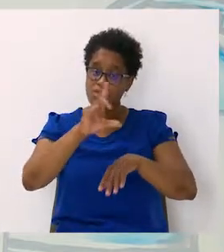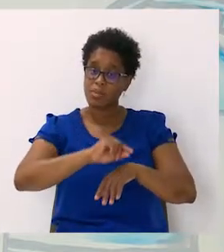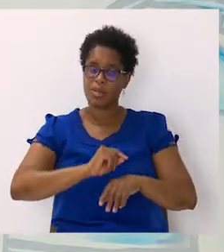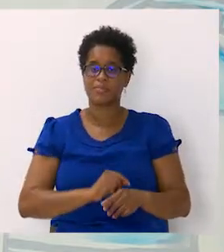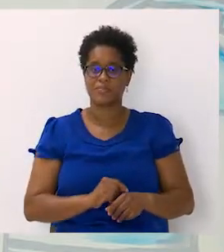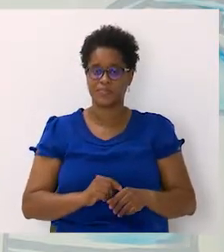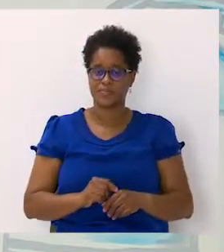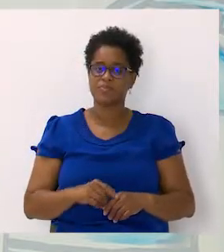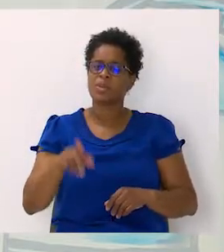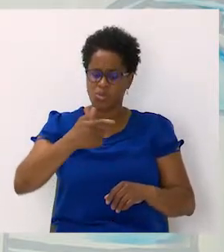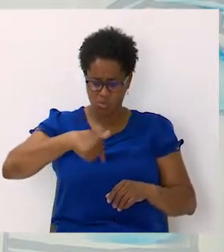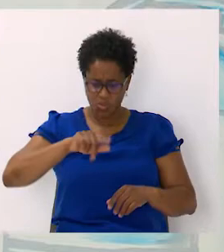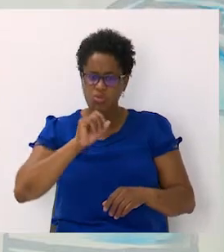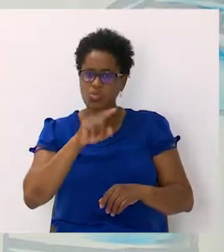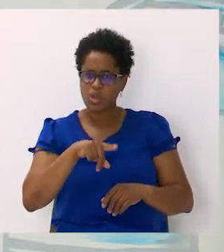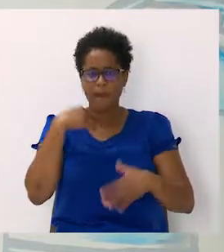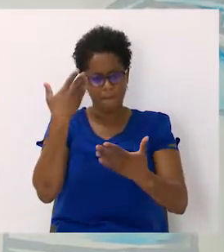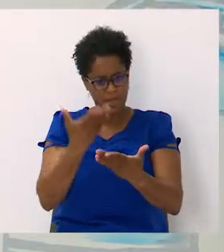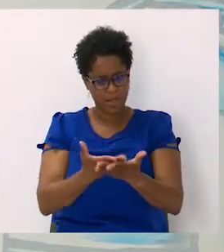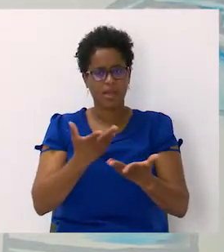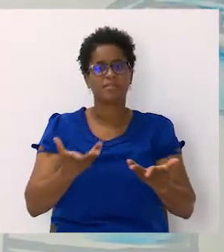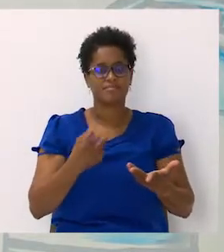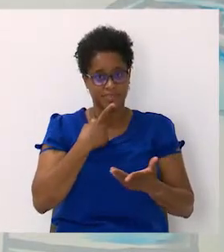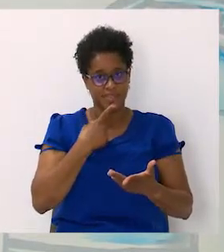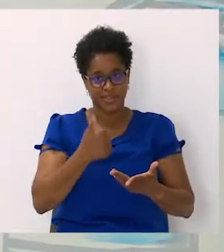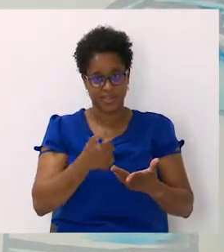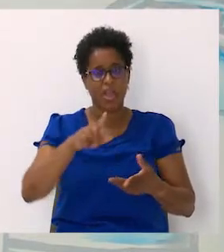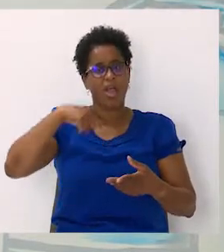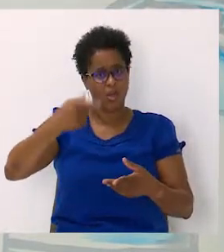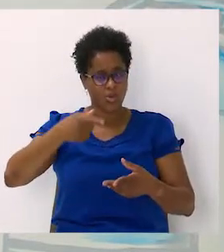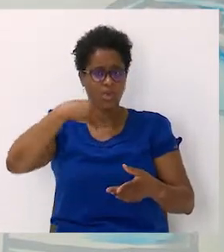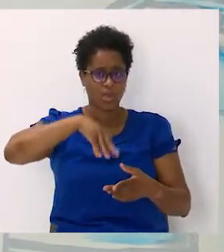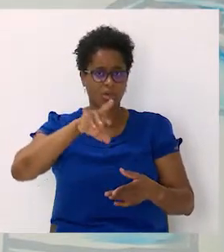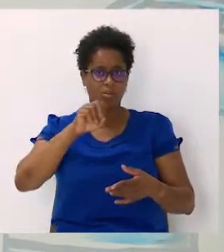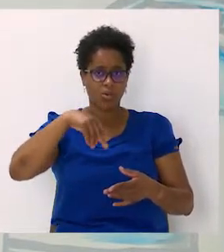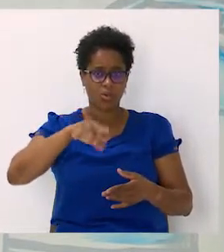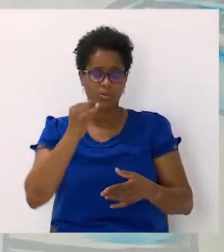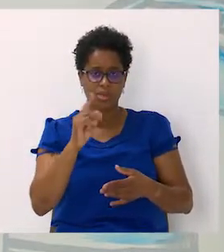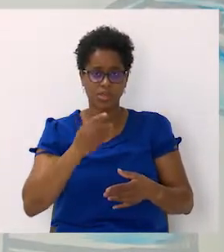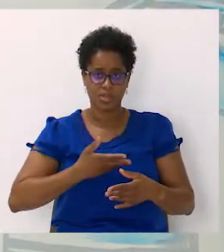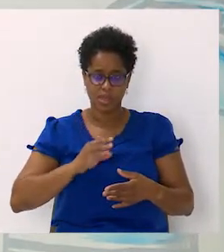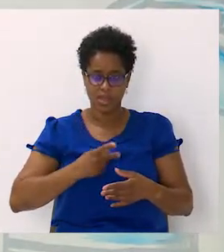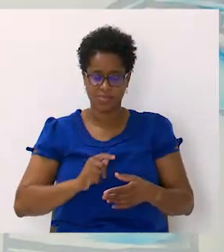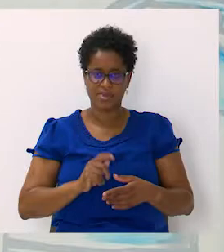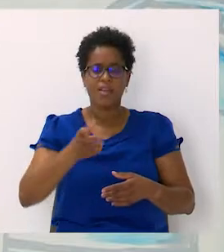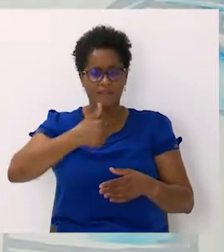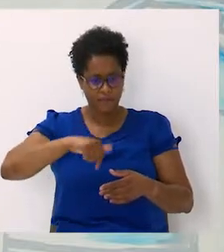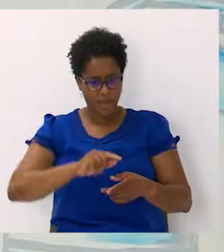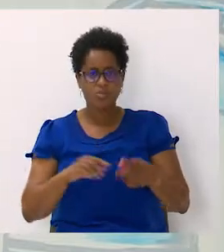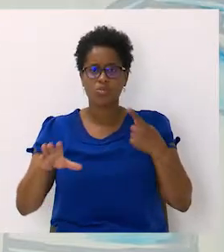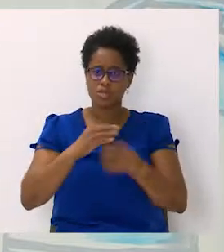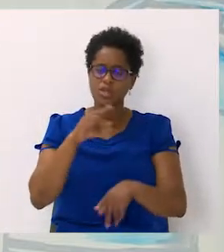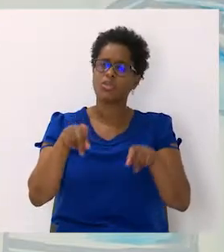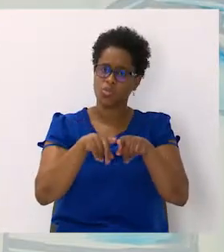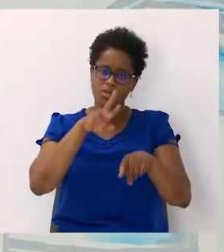mas também podemos aplicar, certo? A outra propriedade. No entanto, vamos encontrar